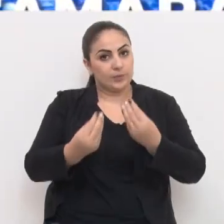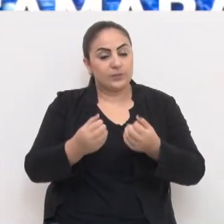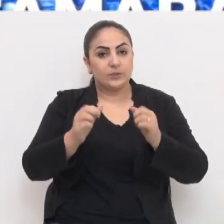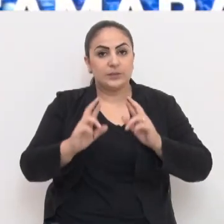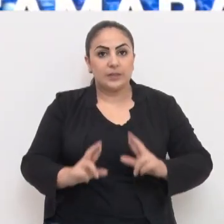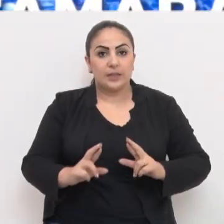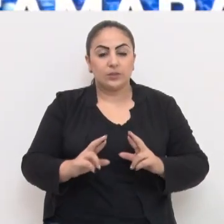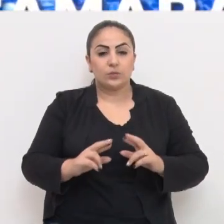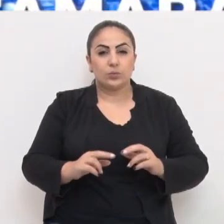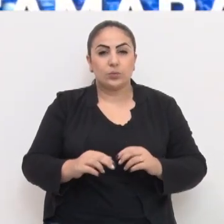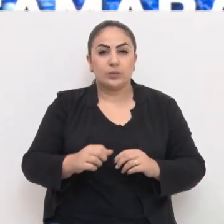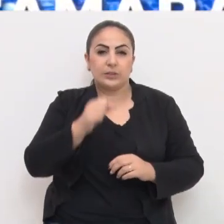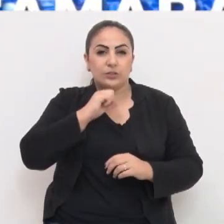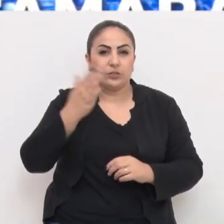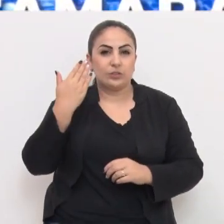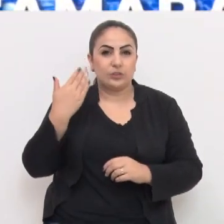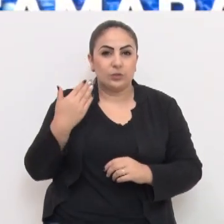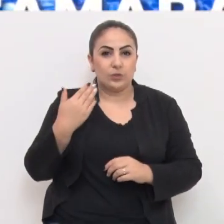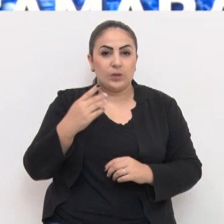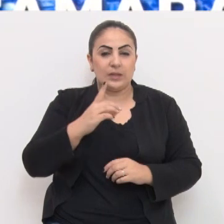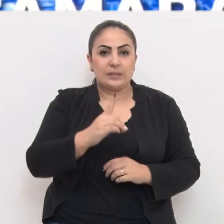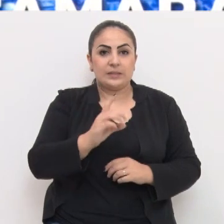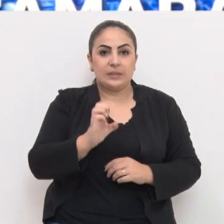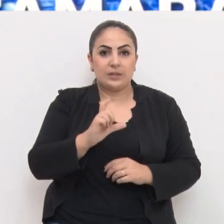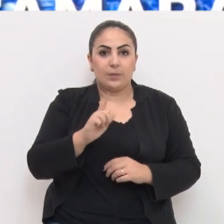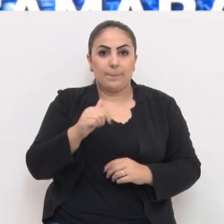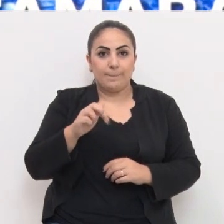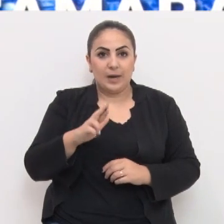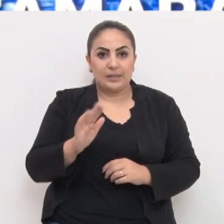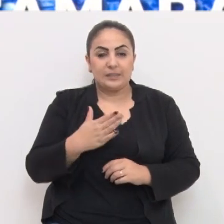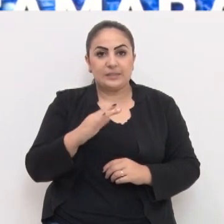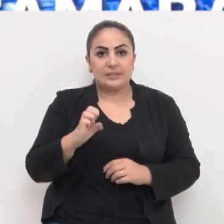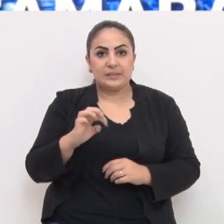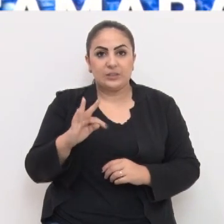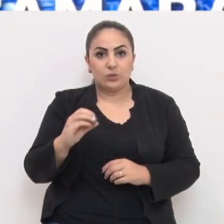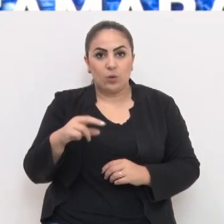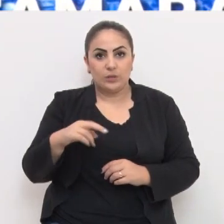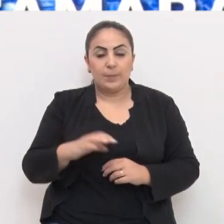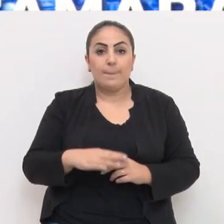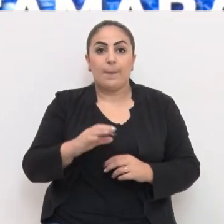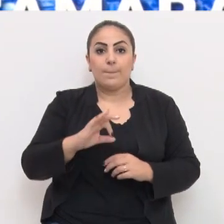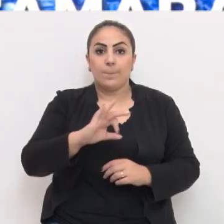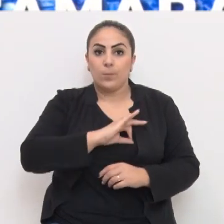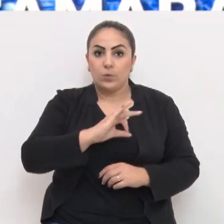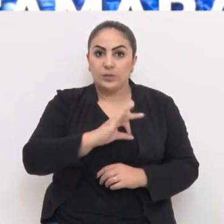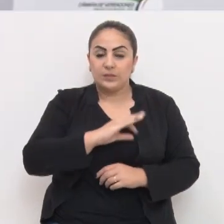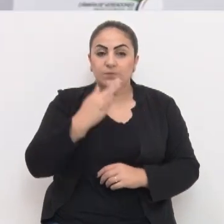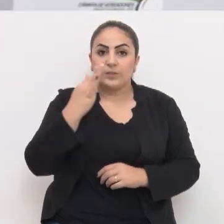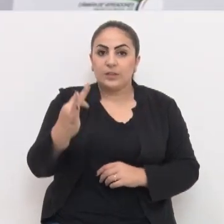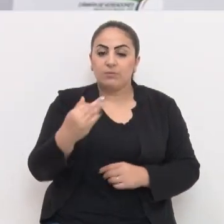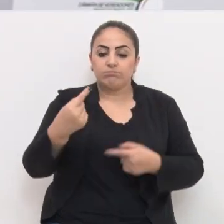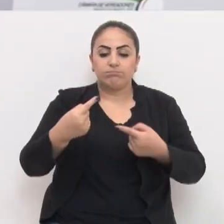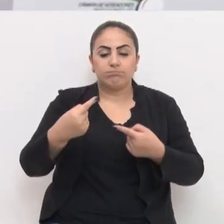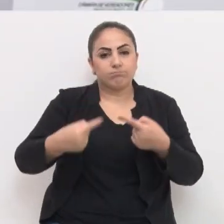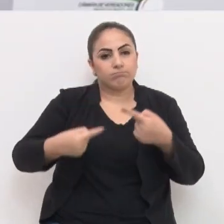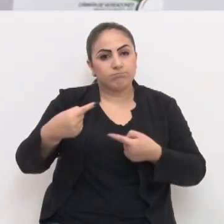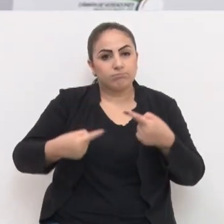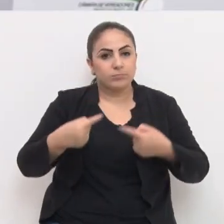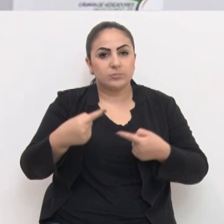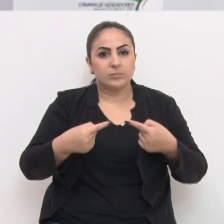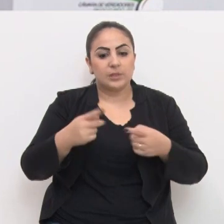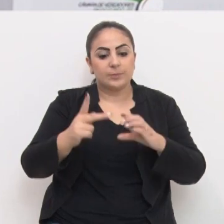Doação diária do antigo estádio Delmar Cittoni para a Polícia Federal gera debate na Câmara. E com certeza, se